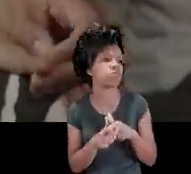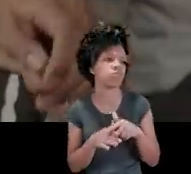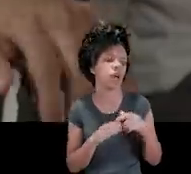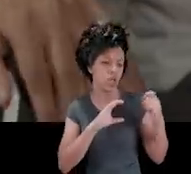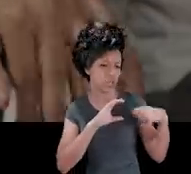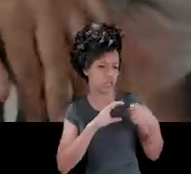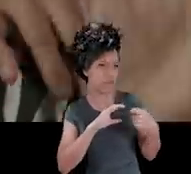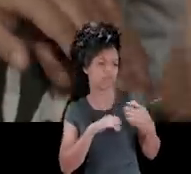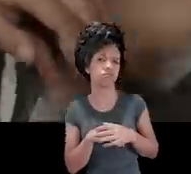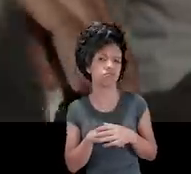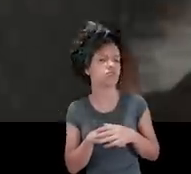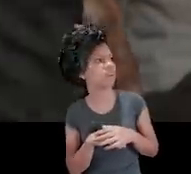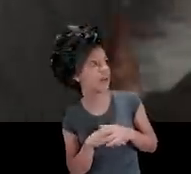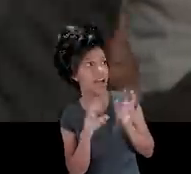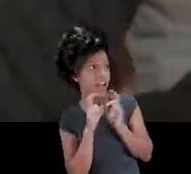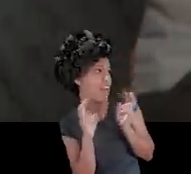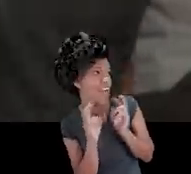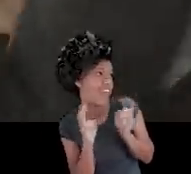sendo filmado. E eles estavam gritando,